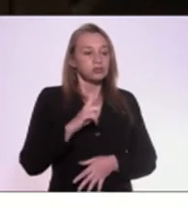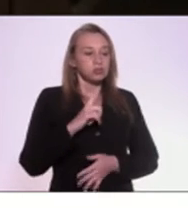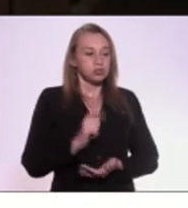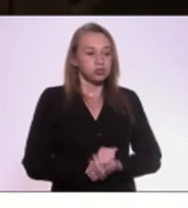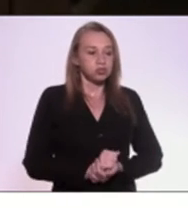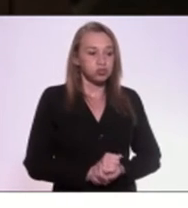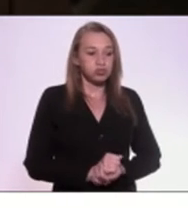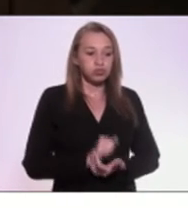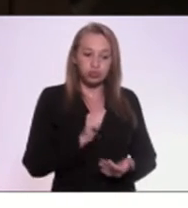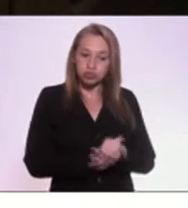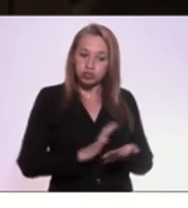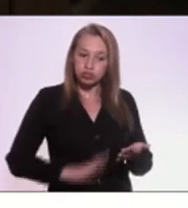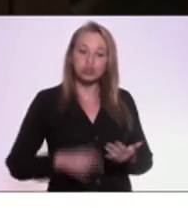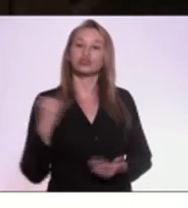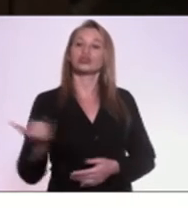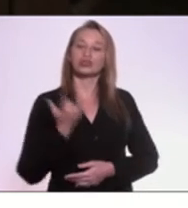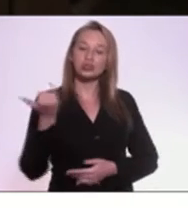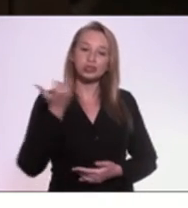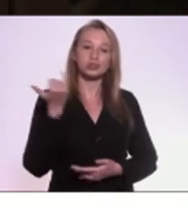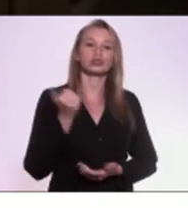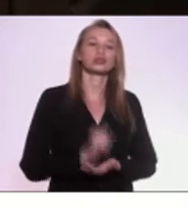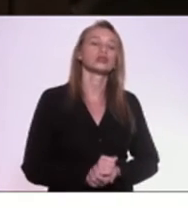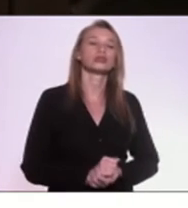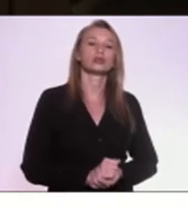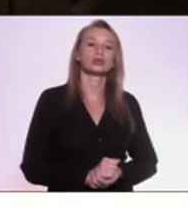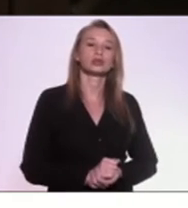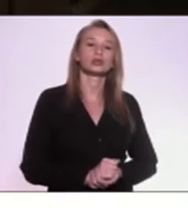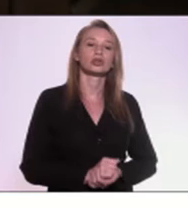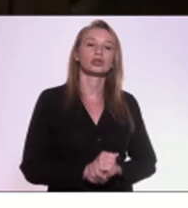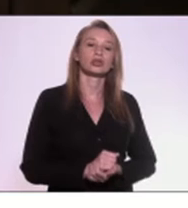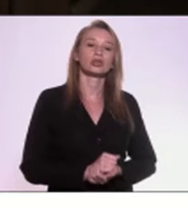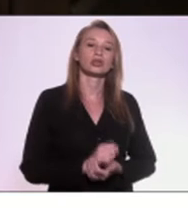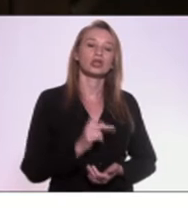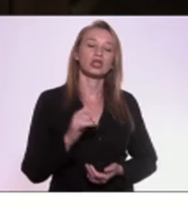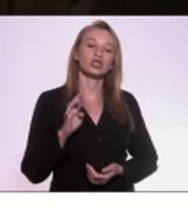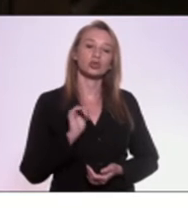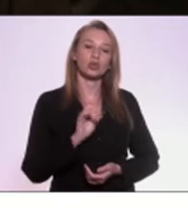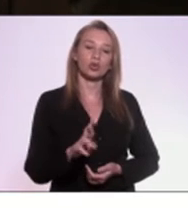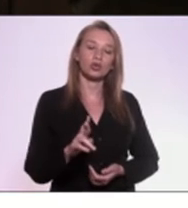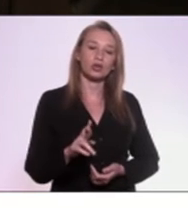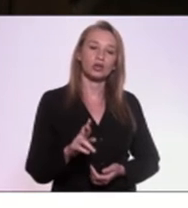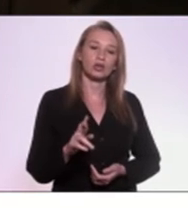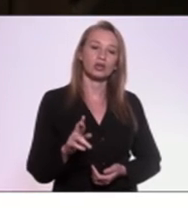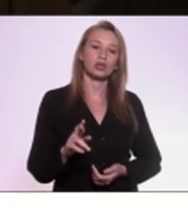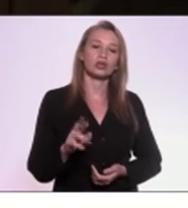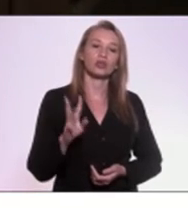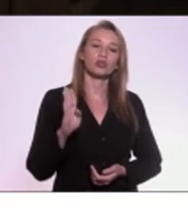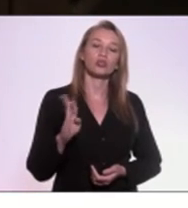uma atividade importante envolvendo o reitor eleito e o professor Bruno Sobral,